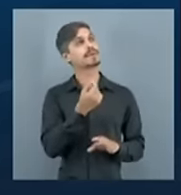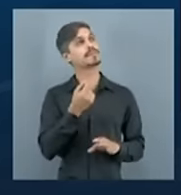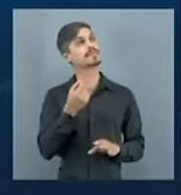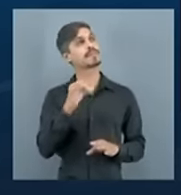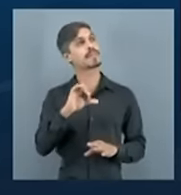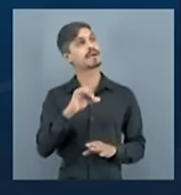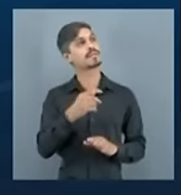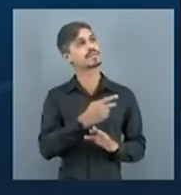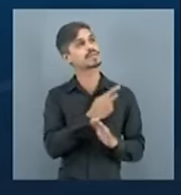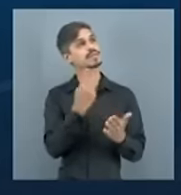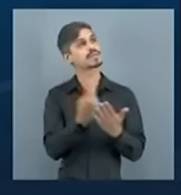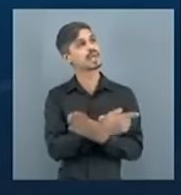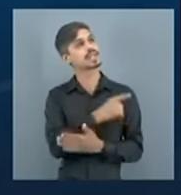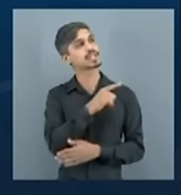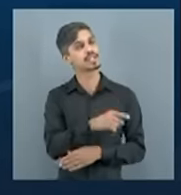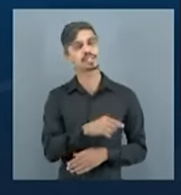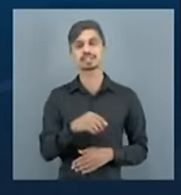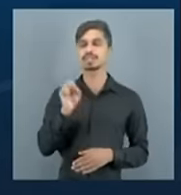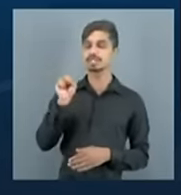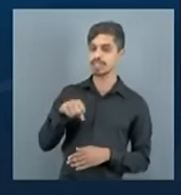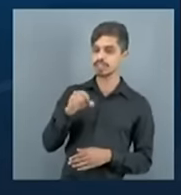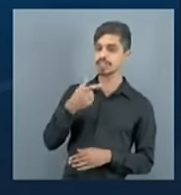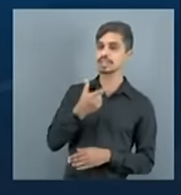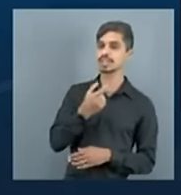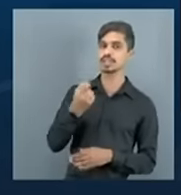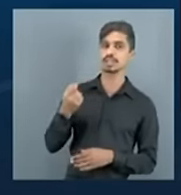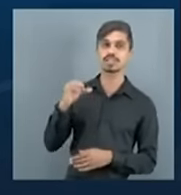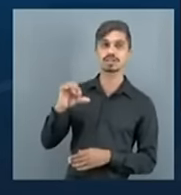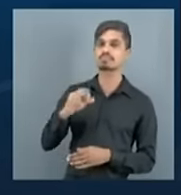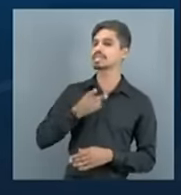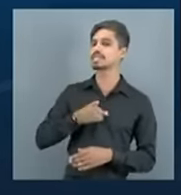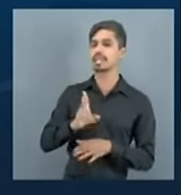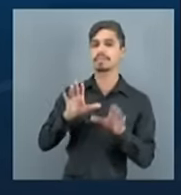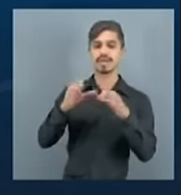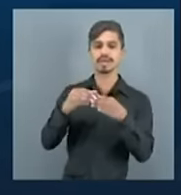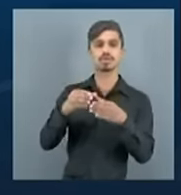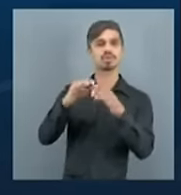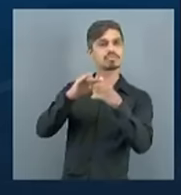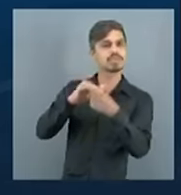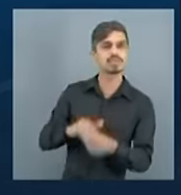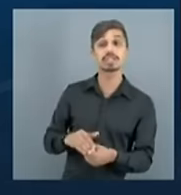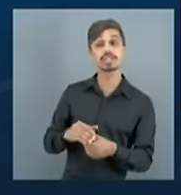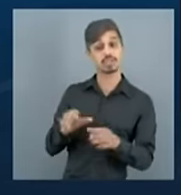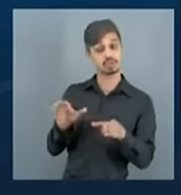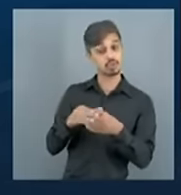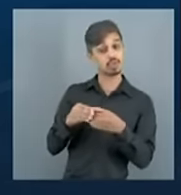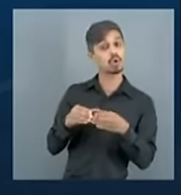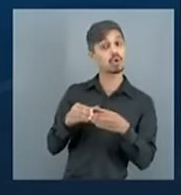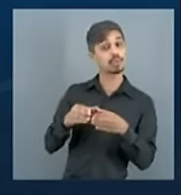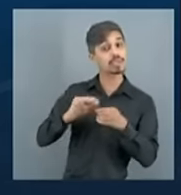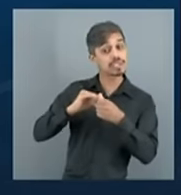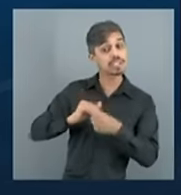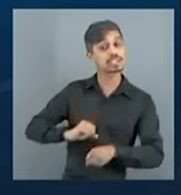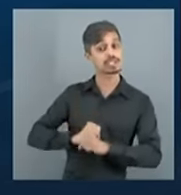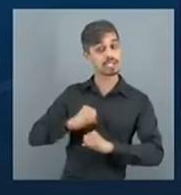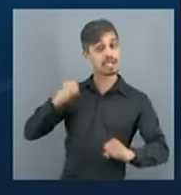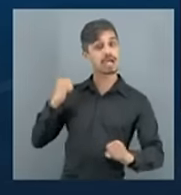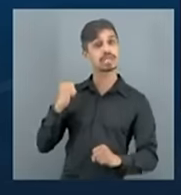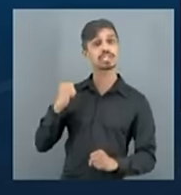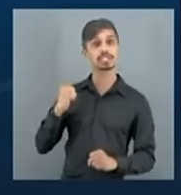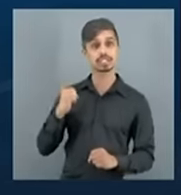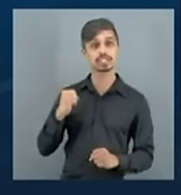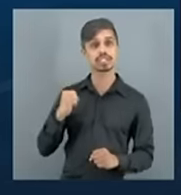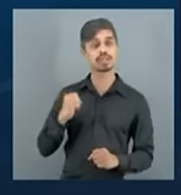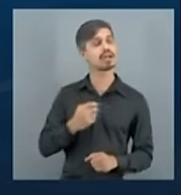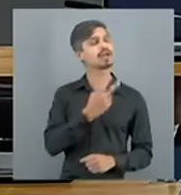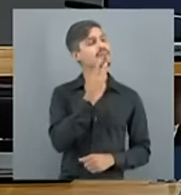caso? Desde 2009. Sempre rebaixei clube. E clube grande, viu? De primeira divisão grande, estadual. É?